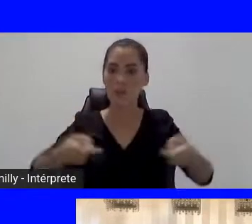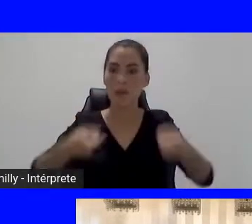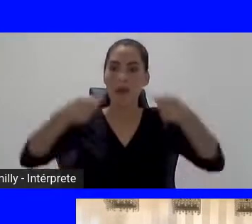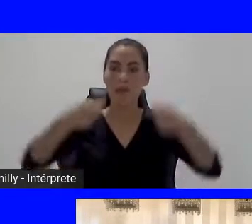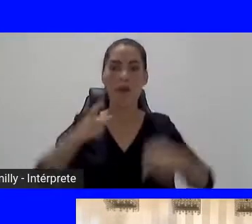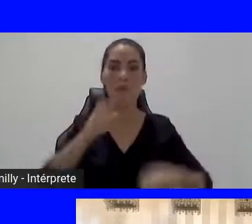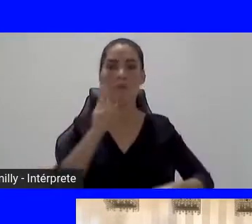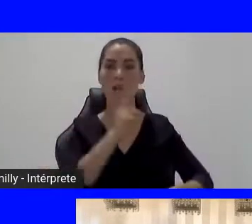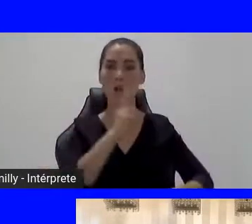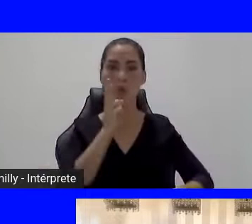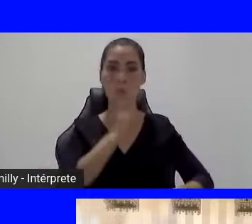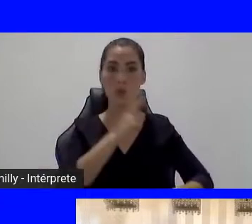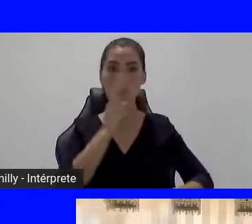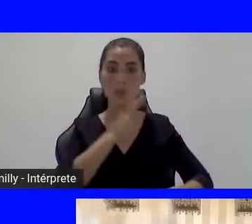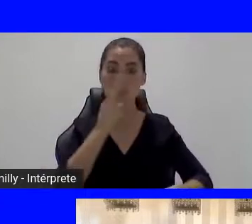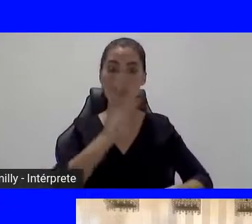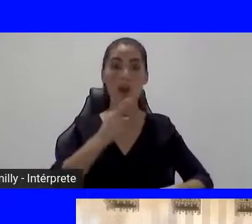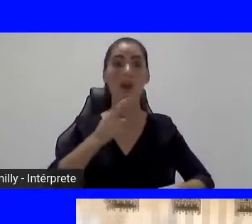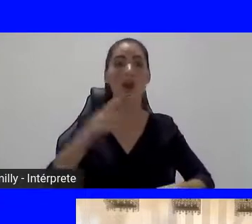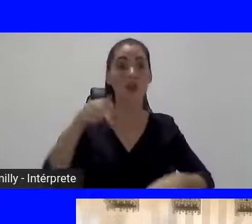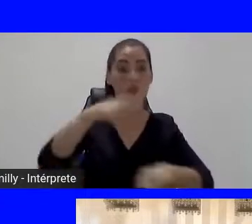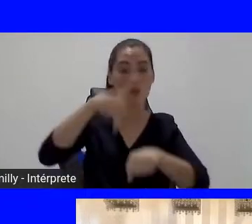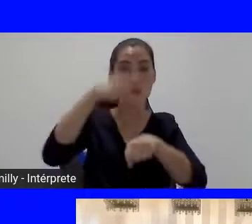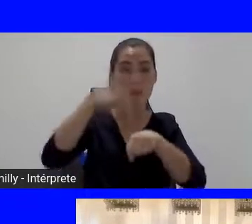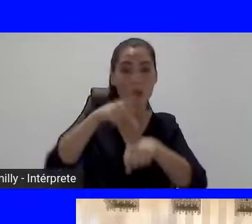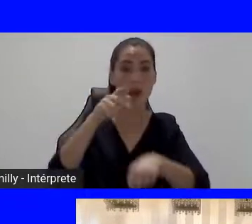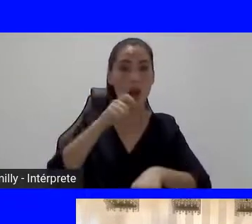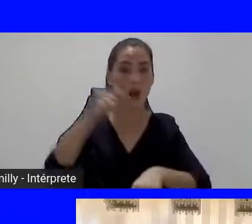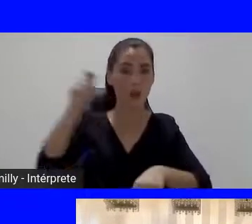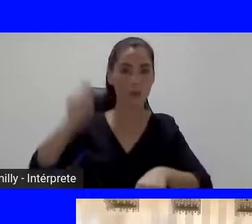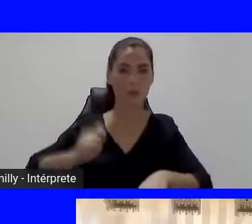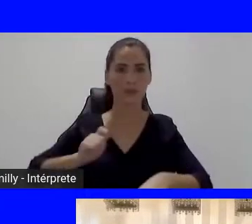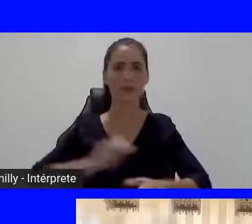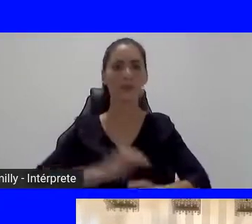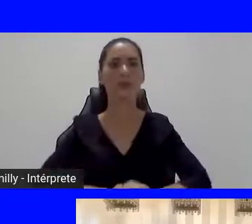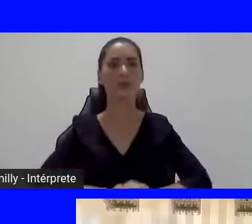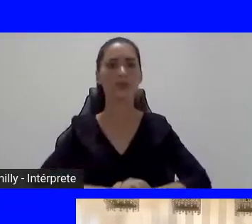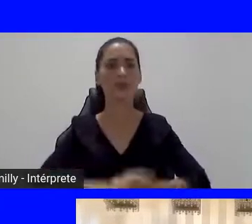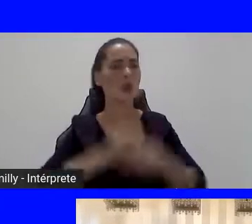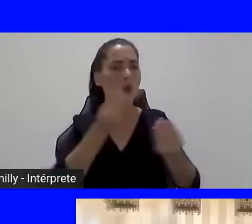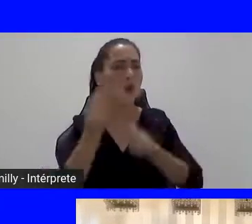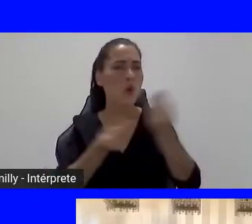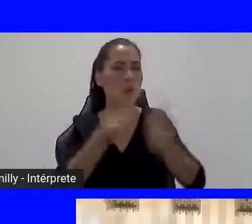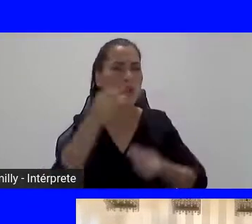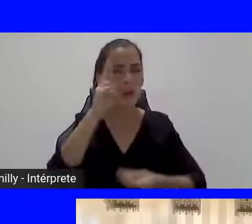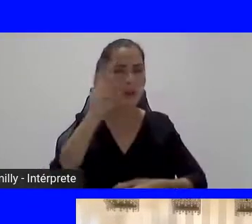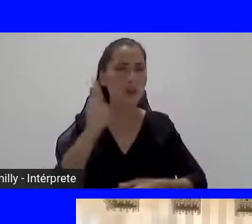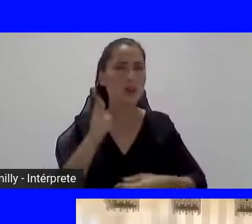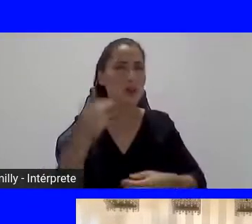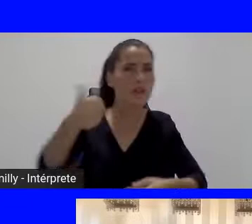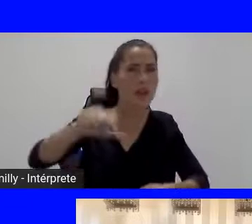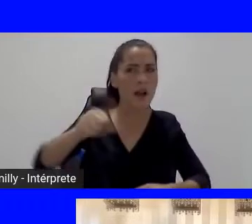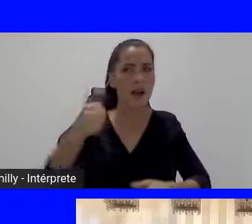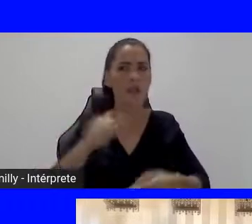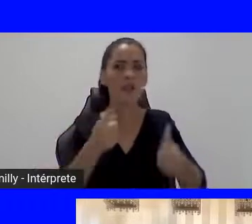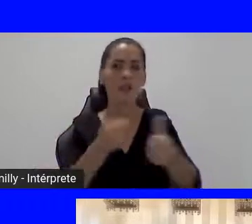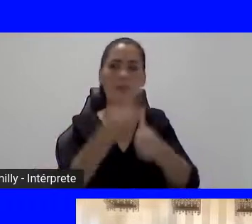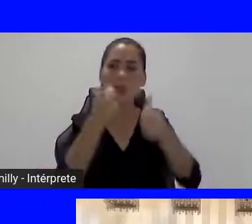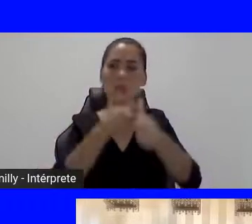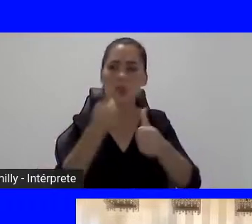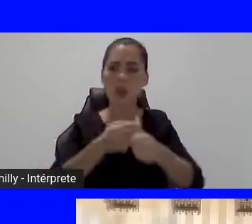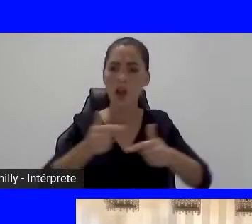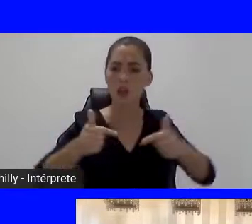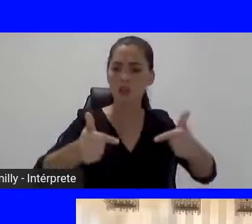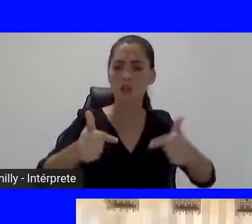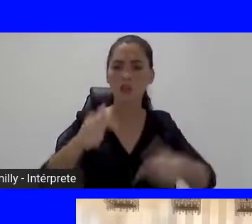né? Na Ucrânia. Eu queria saber da senhora como é que a senhora avalia as primeiras reações do governo brasileiro, em relação a essa